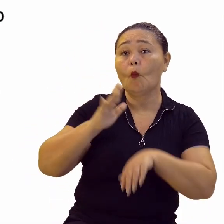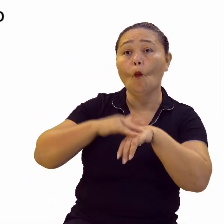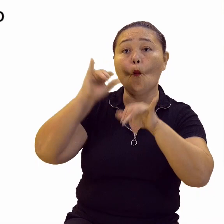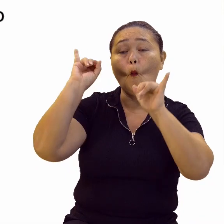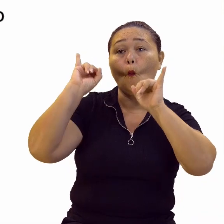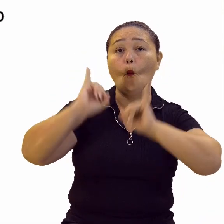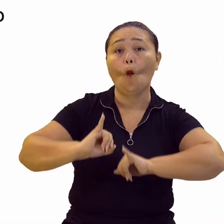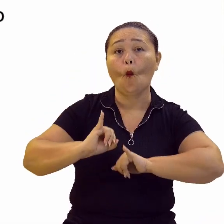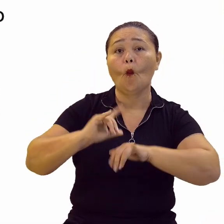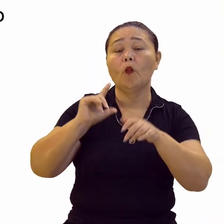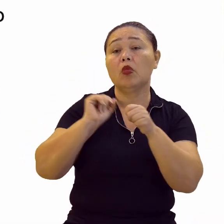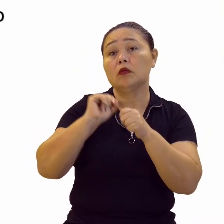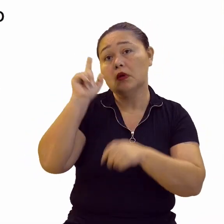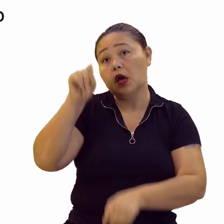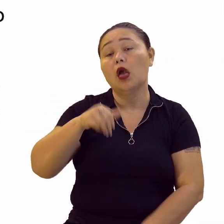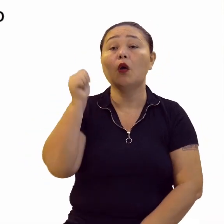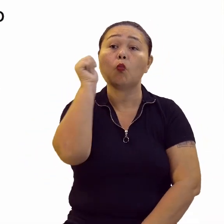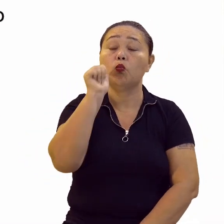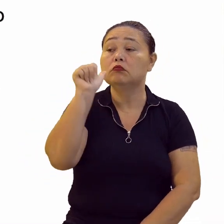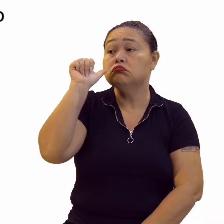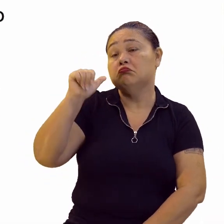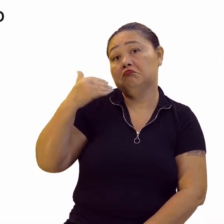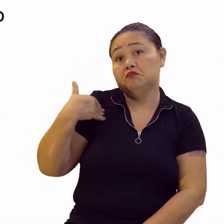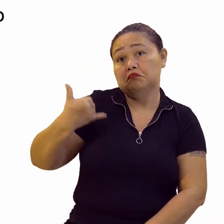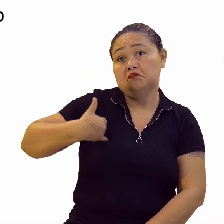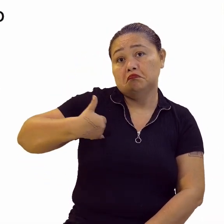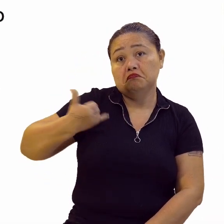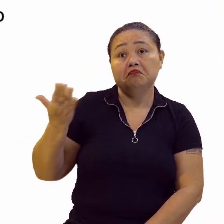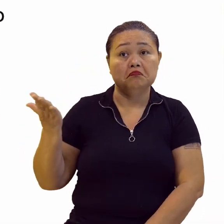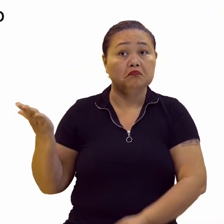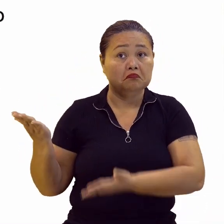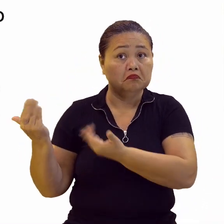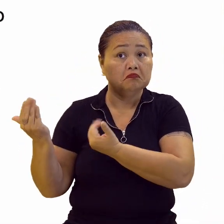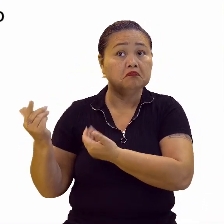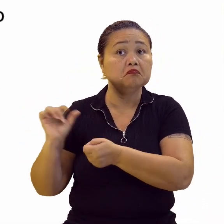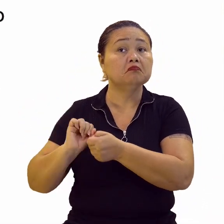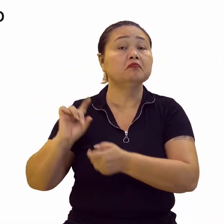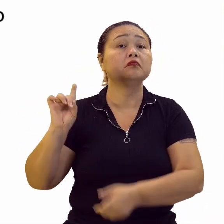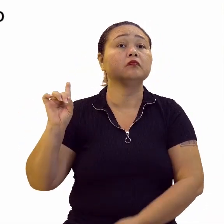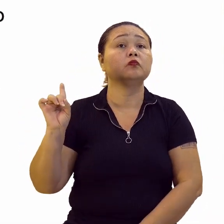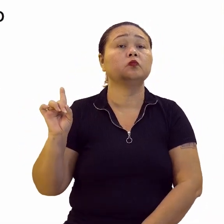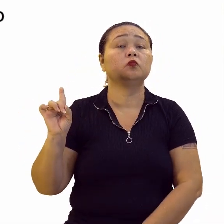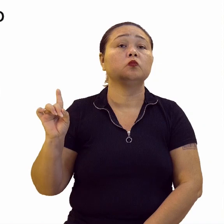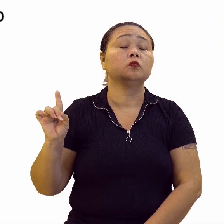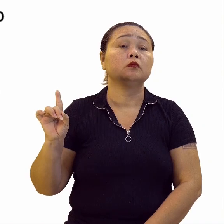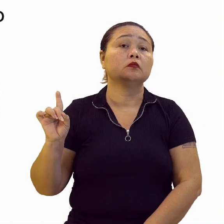apresenta-se muito em mulheres adolescentes, né? Também.